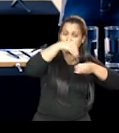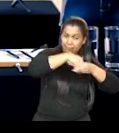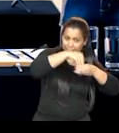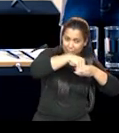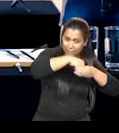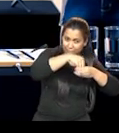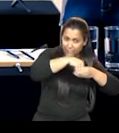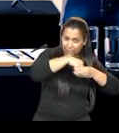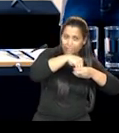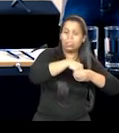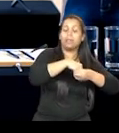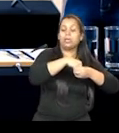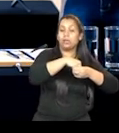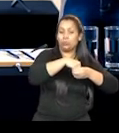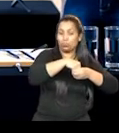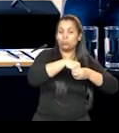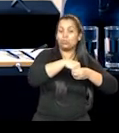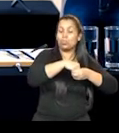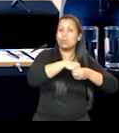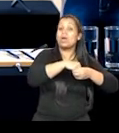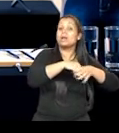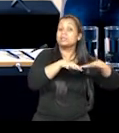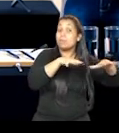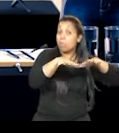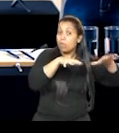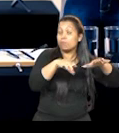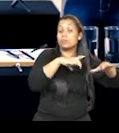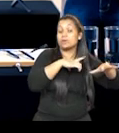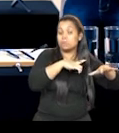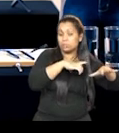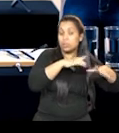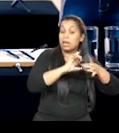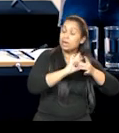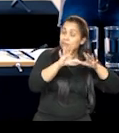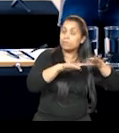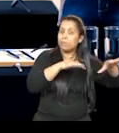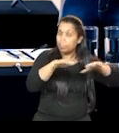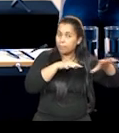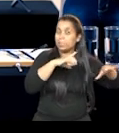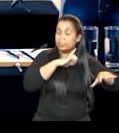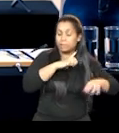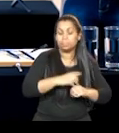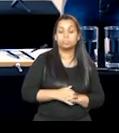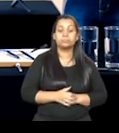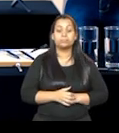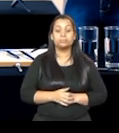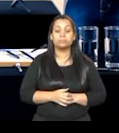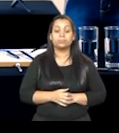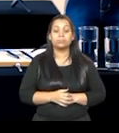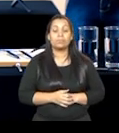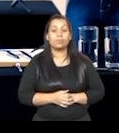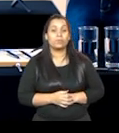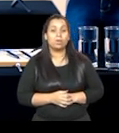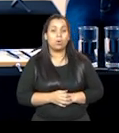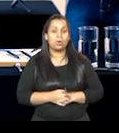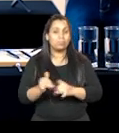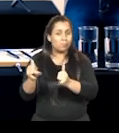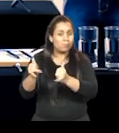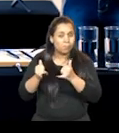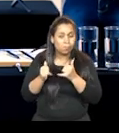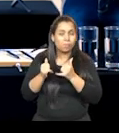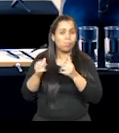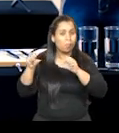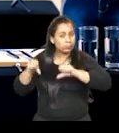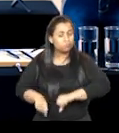interior, elas encontram-se em movimento, encontram-se livres para essa movimentação. Os maus condutores